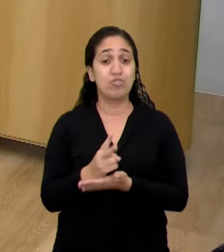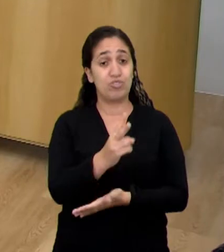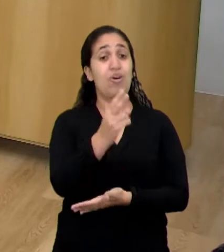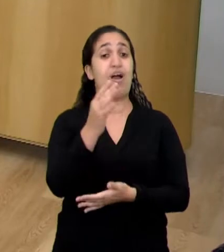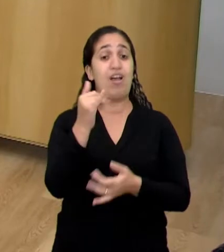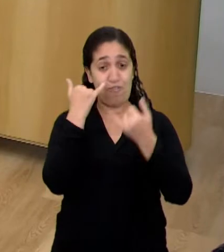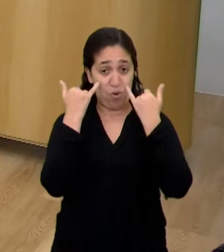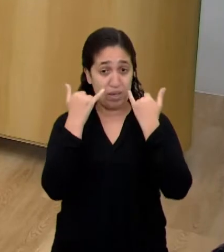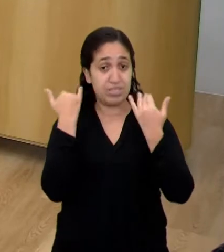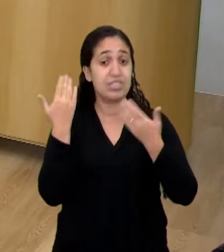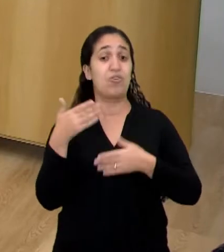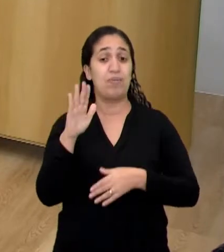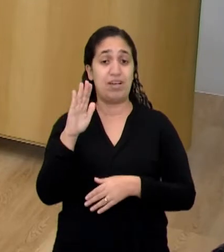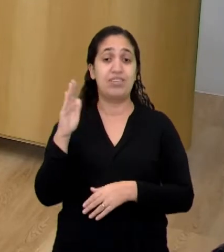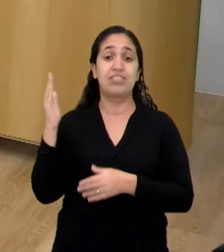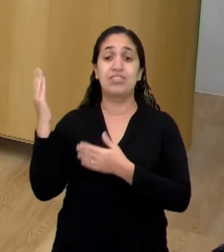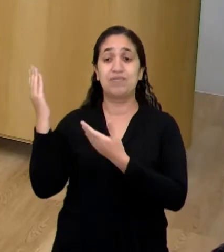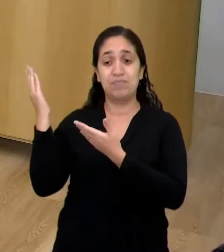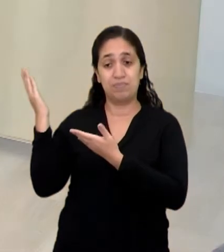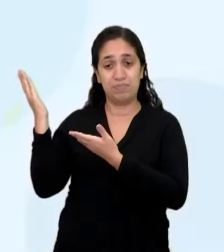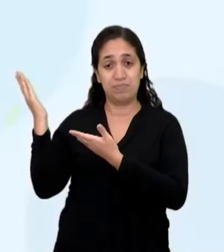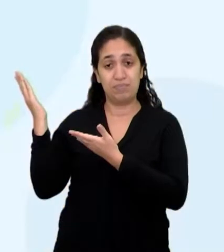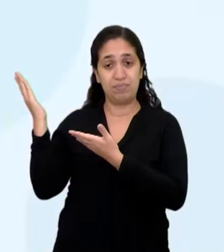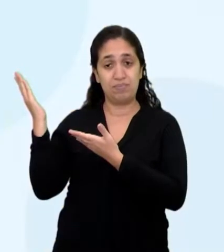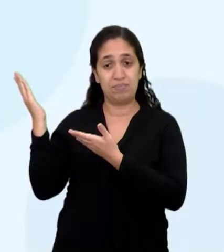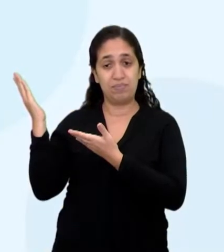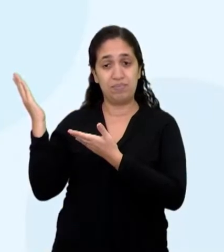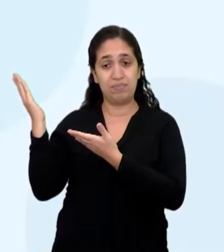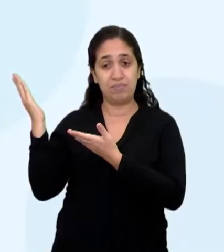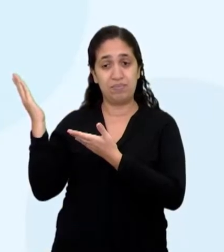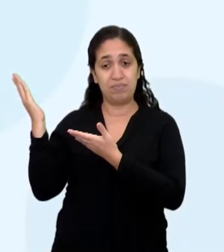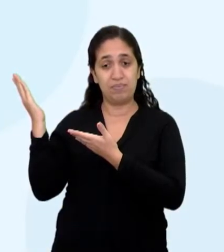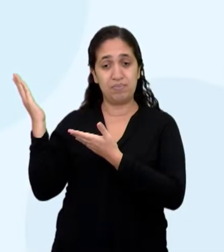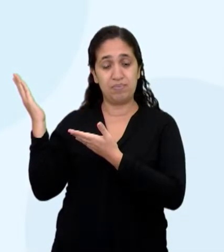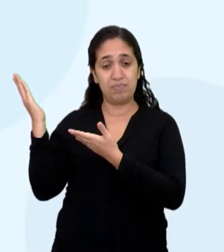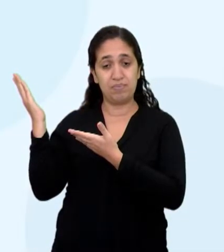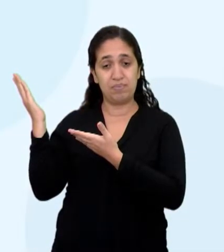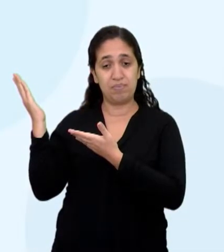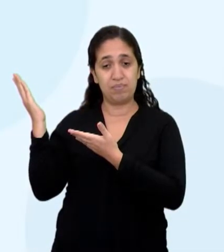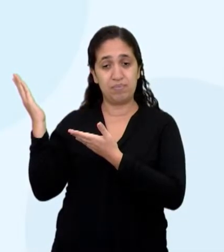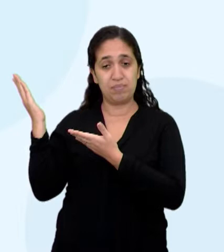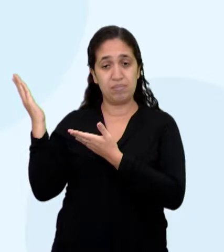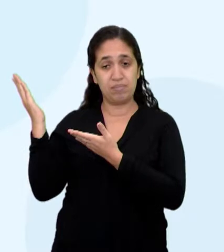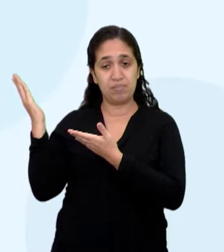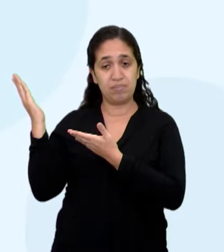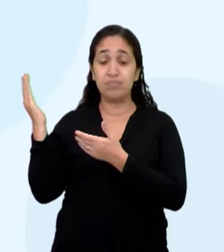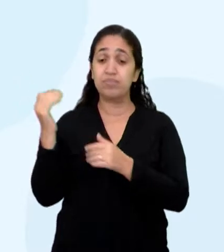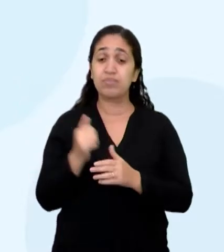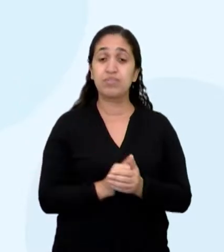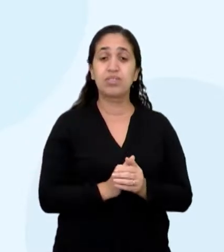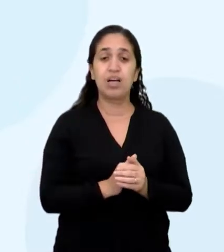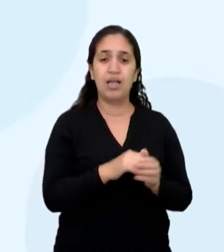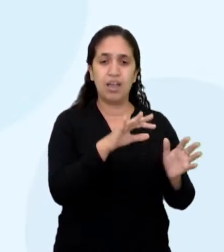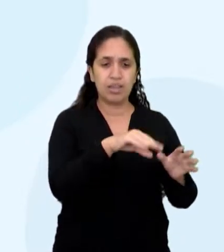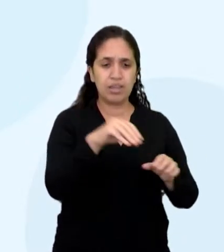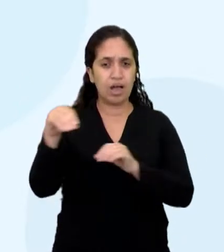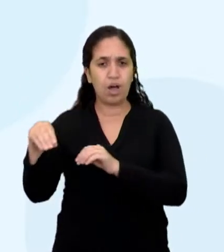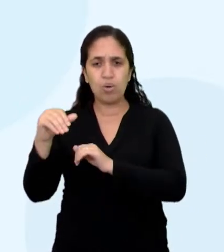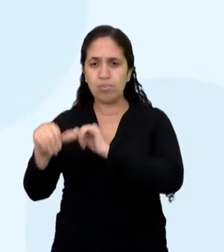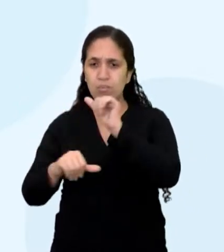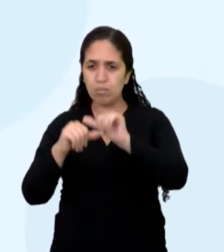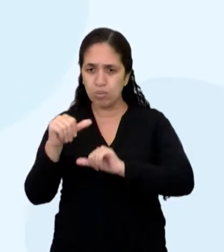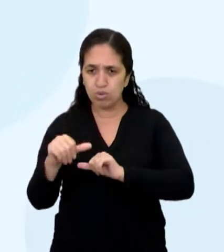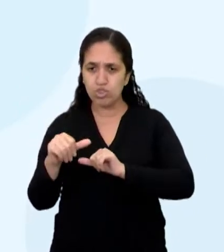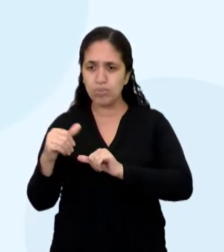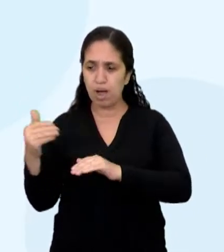informação lá, vamos lá. Mais informações na tela. Olha só. Na última rodada, os viajantes voltam à sua mesa